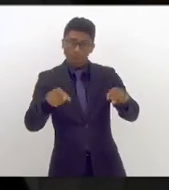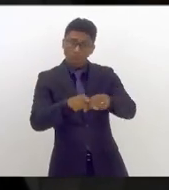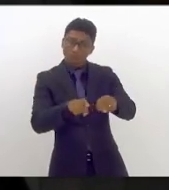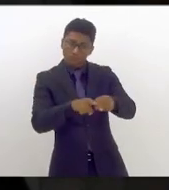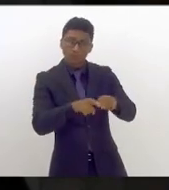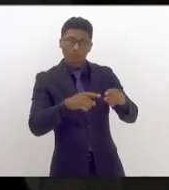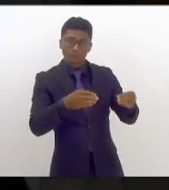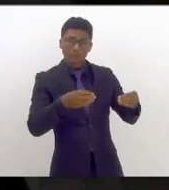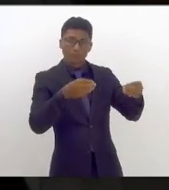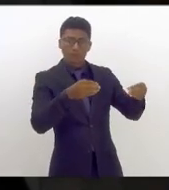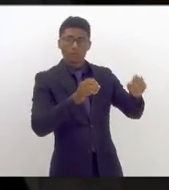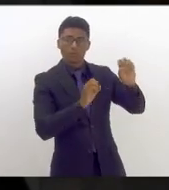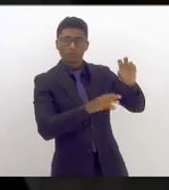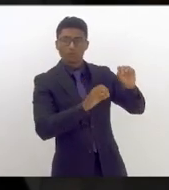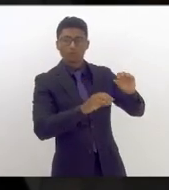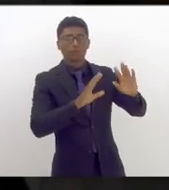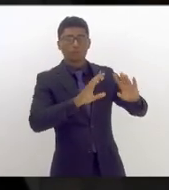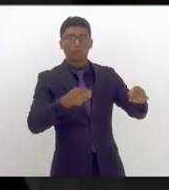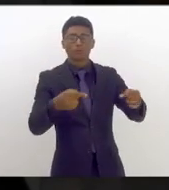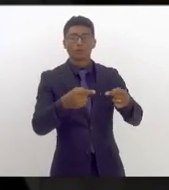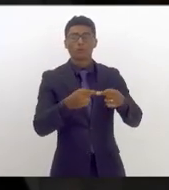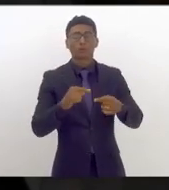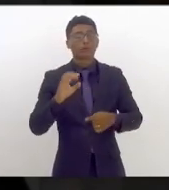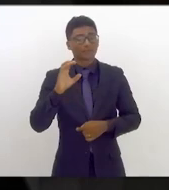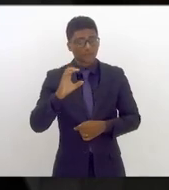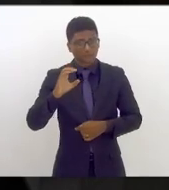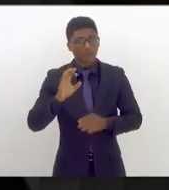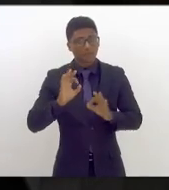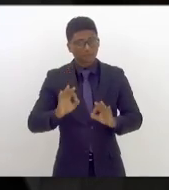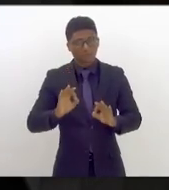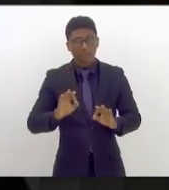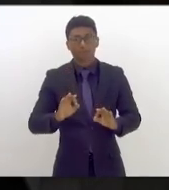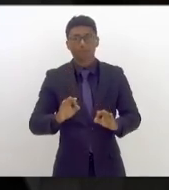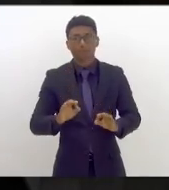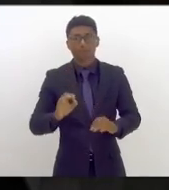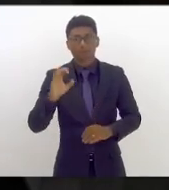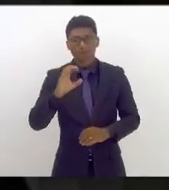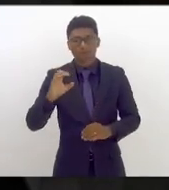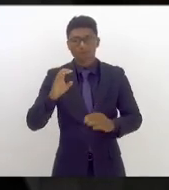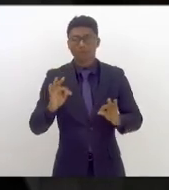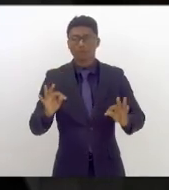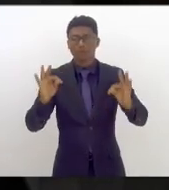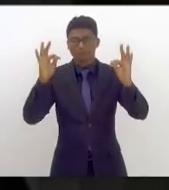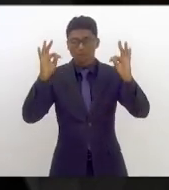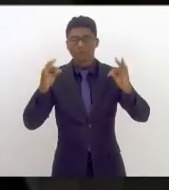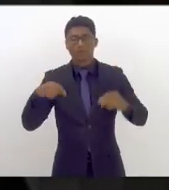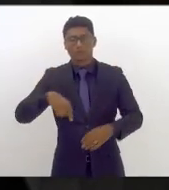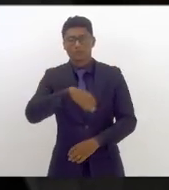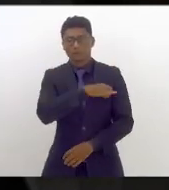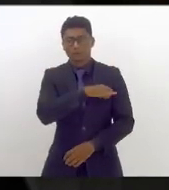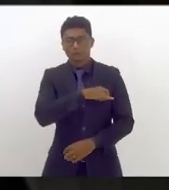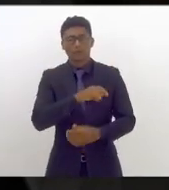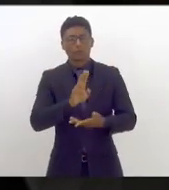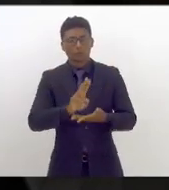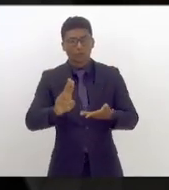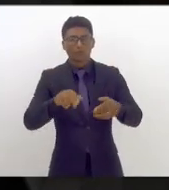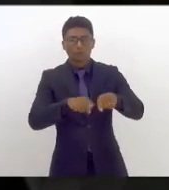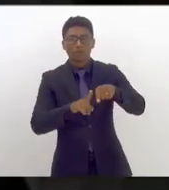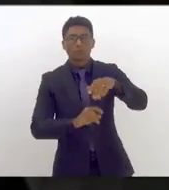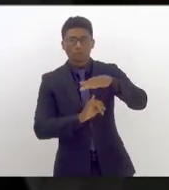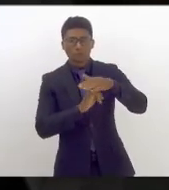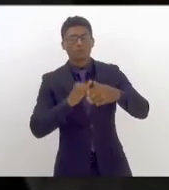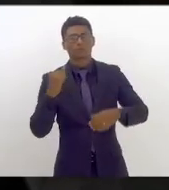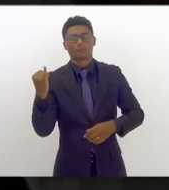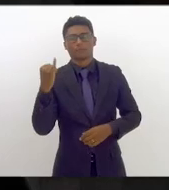Parque Científico Nacional e são responsáveis por grande parte da produção em ciência e tecnologia no Rio de Janeiro, então assim, no Brasil. Então, é